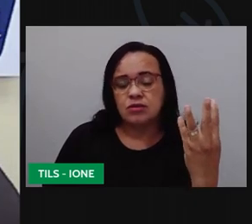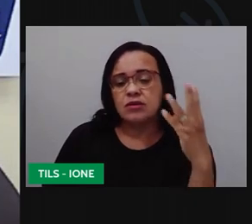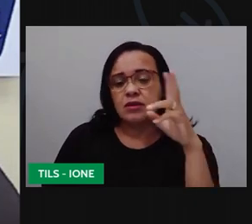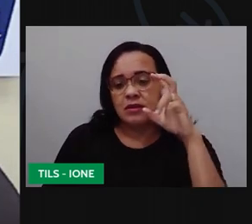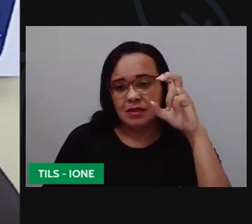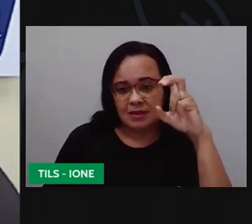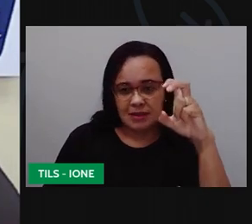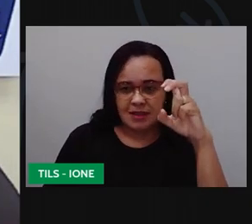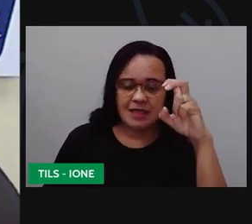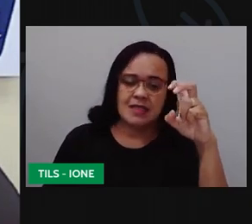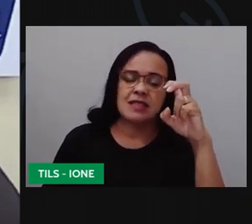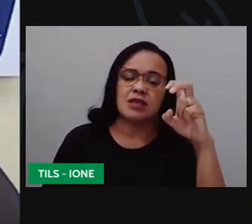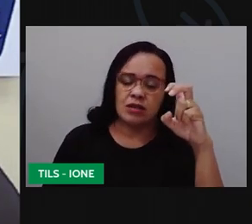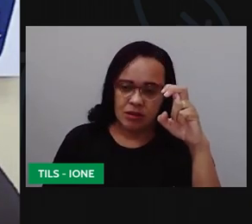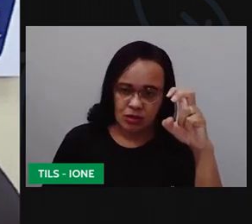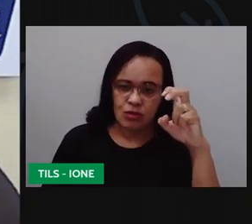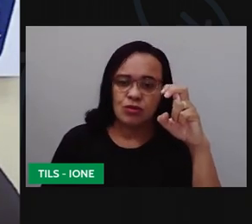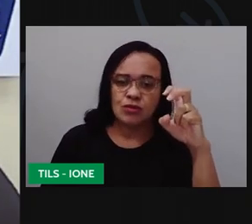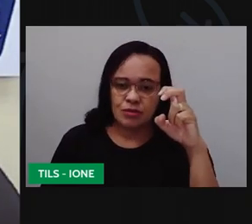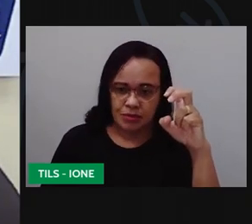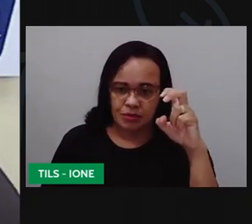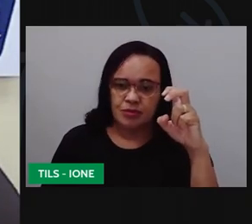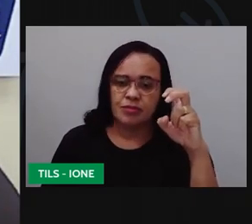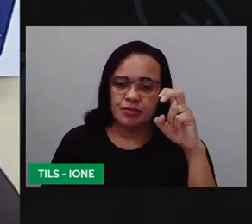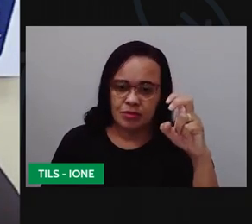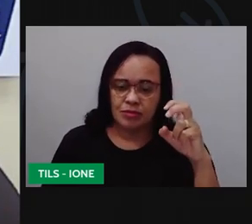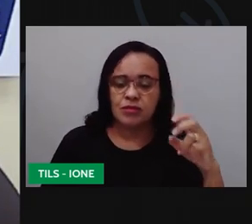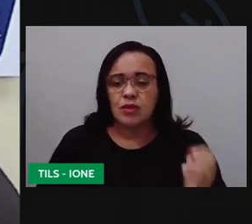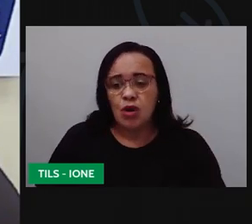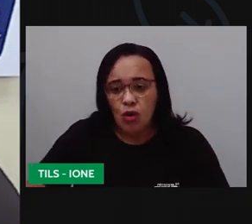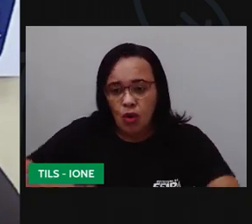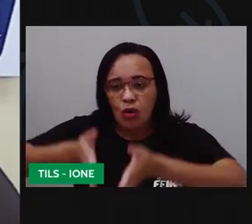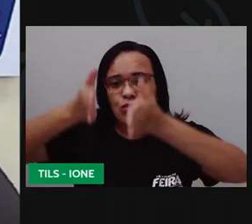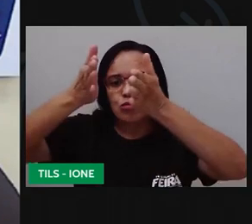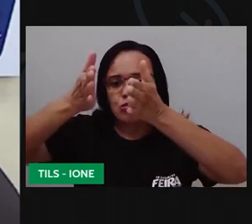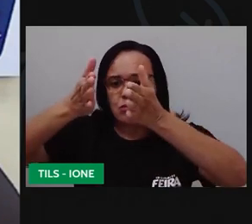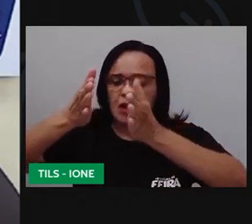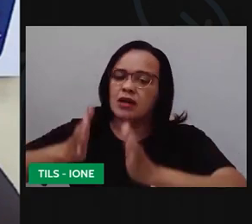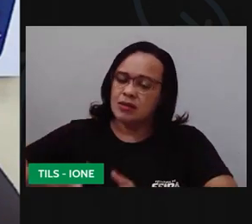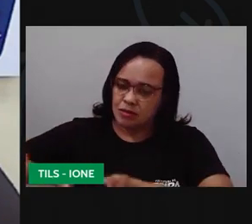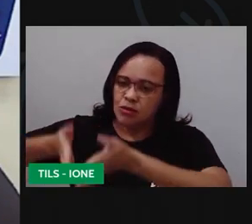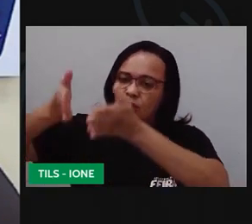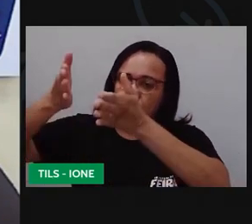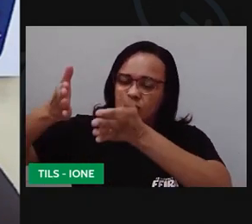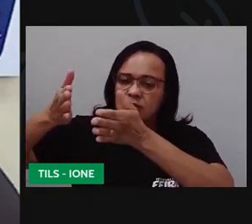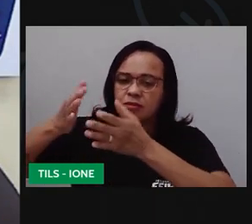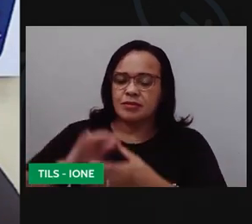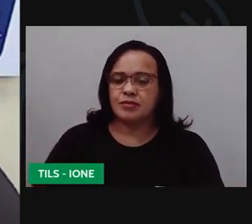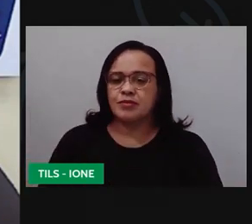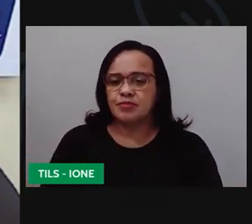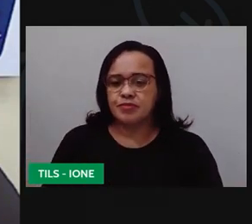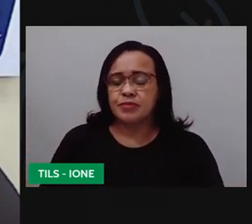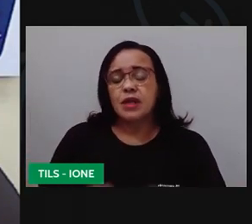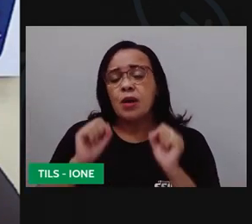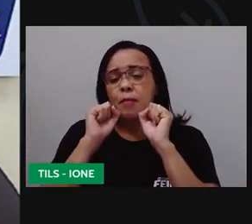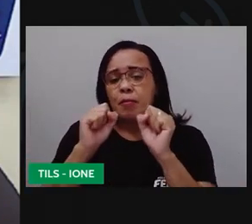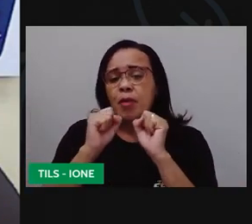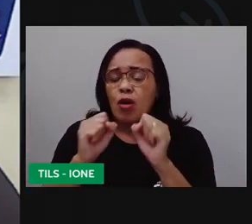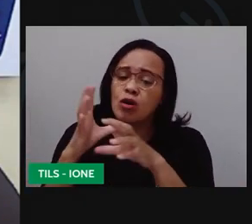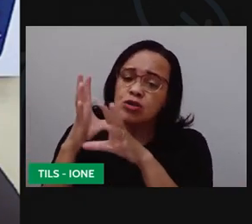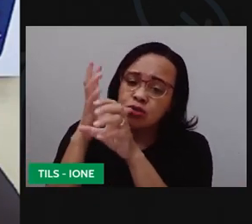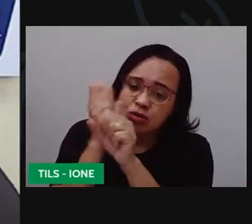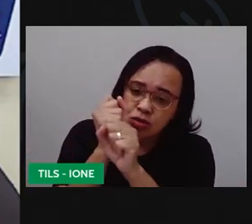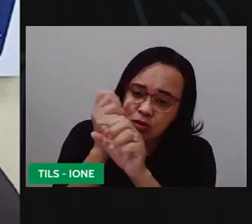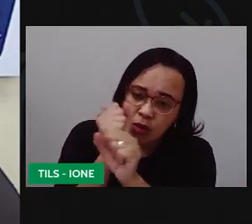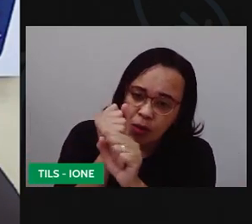quatro e cinco. Cinco colunas. Aí, eu posso fazer pela adição. Vou somando